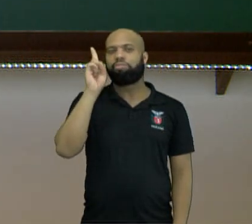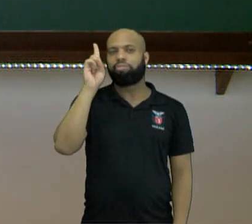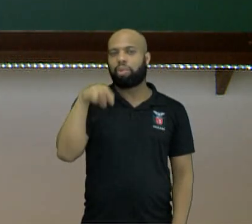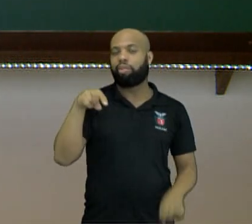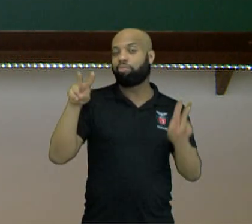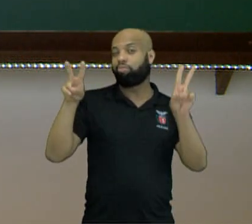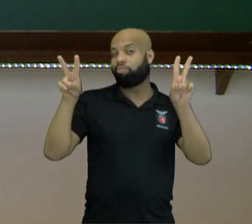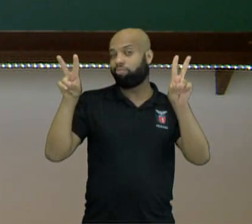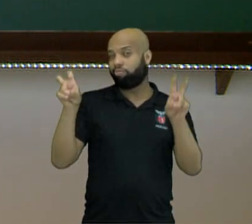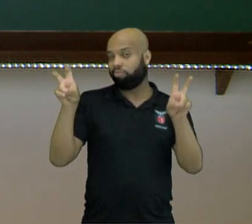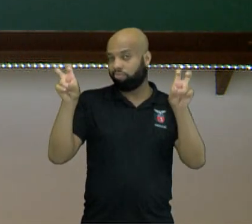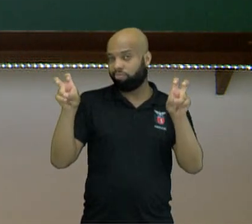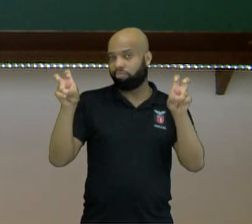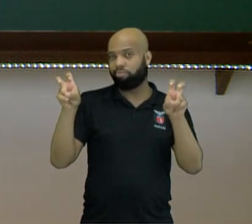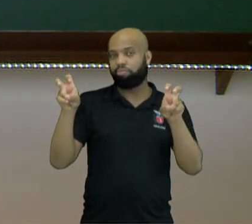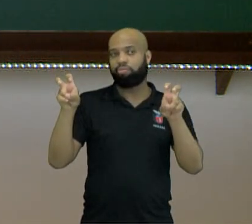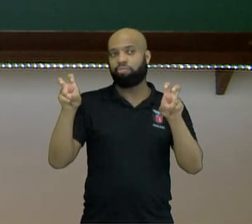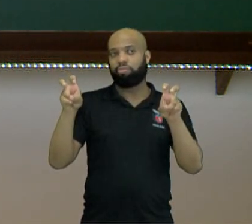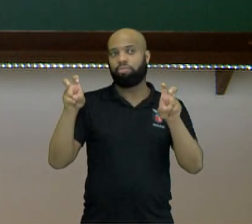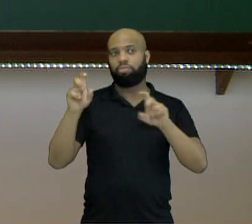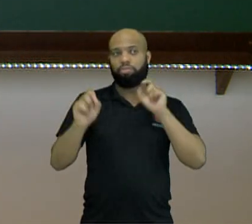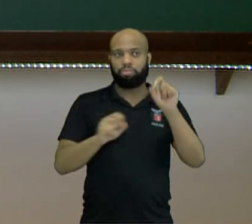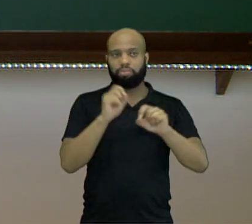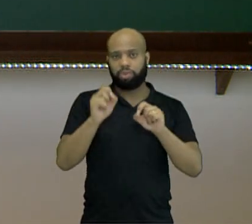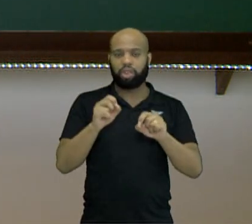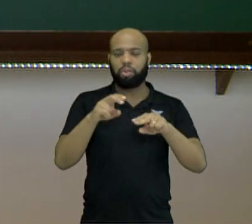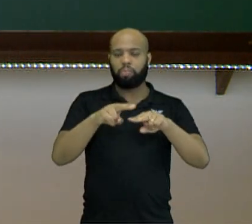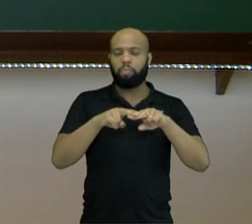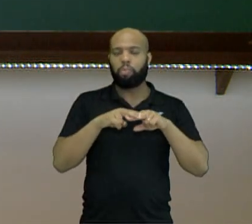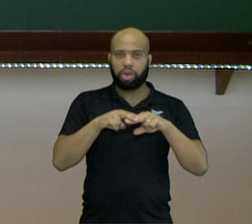entre aspas, meritocrático,